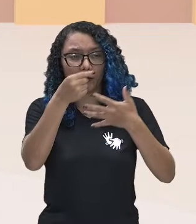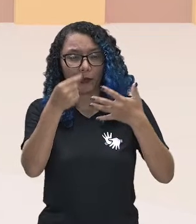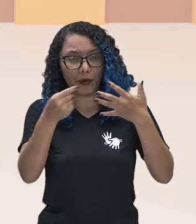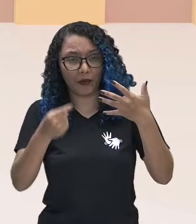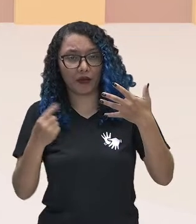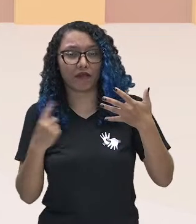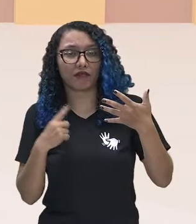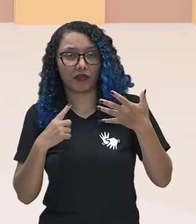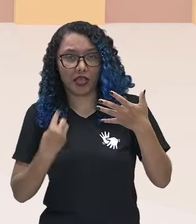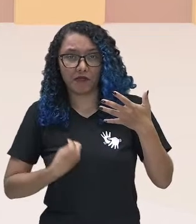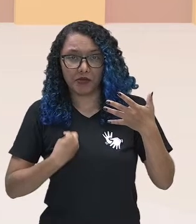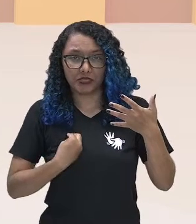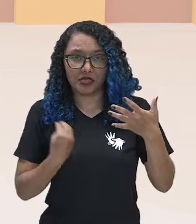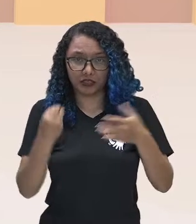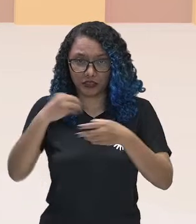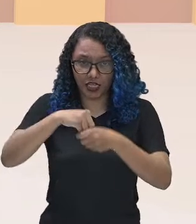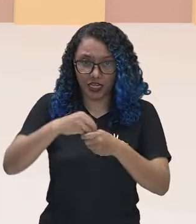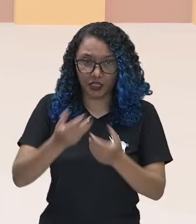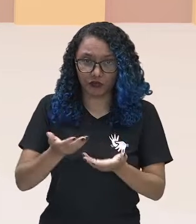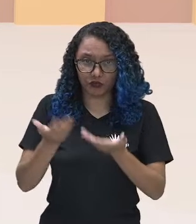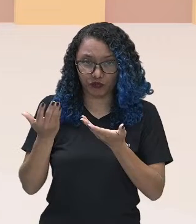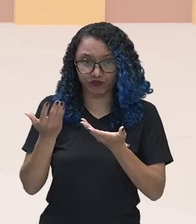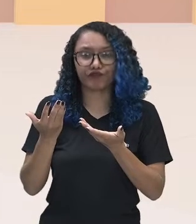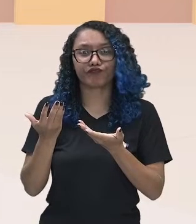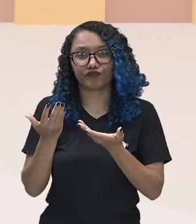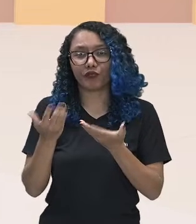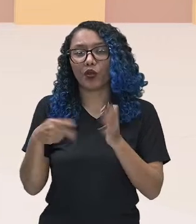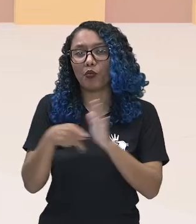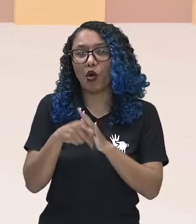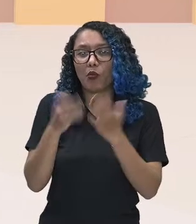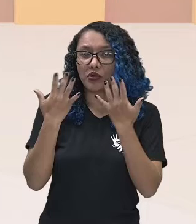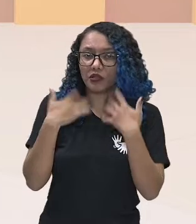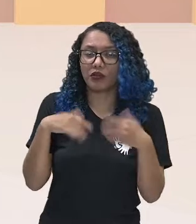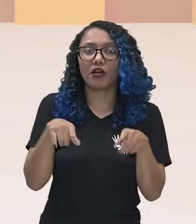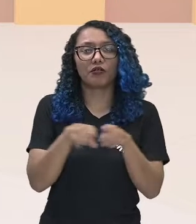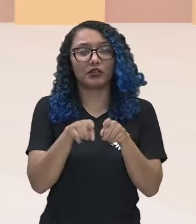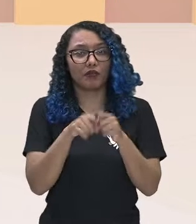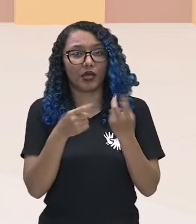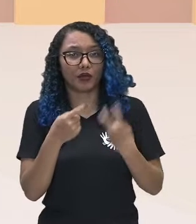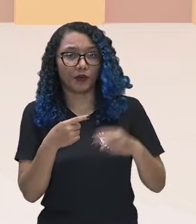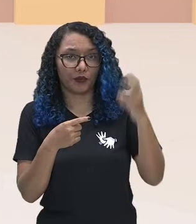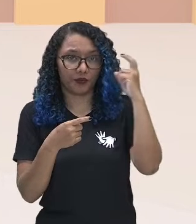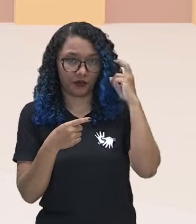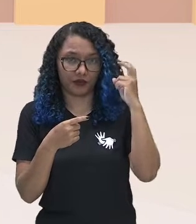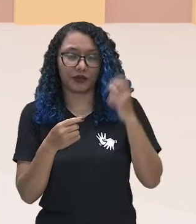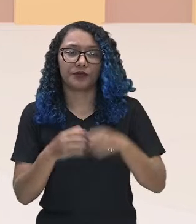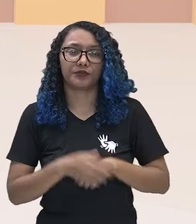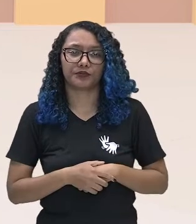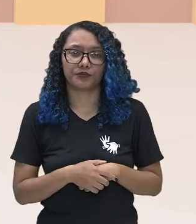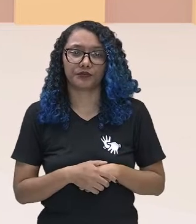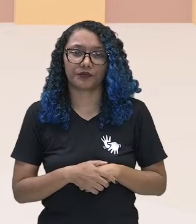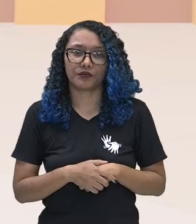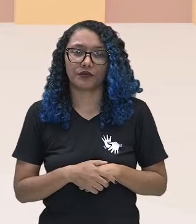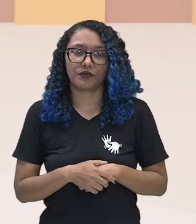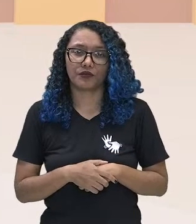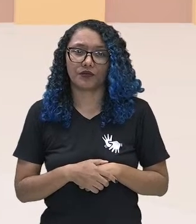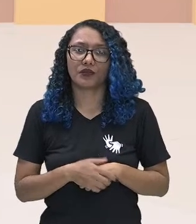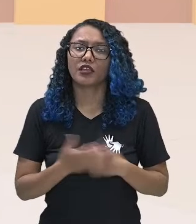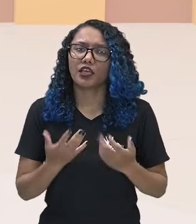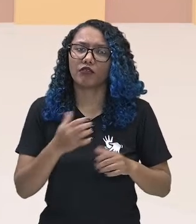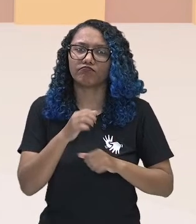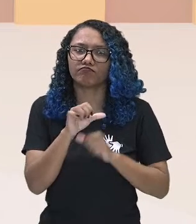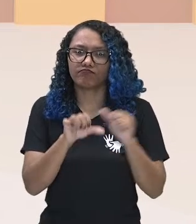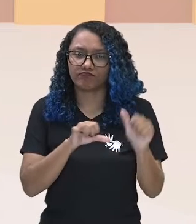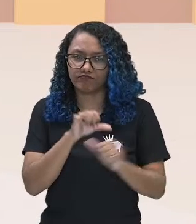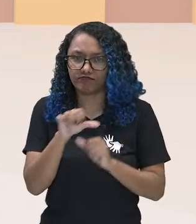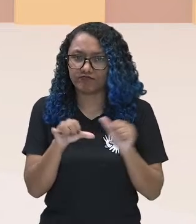aí da natureza e também os elementos culturais, né, que foram ali modificados, construídos pela